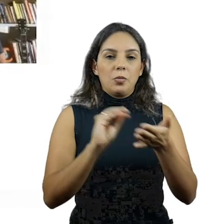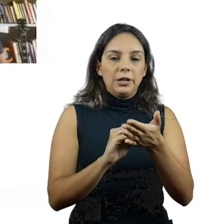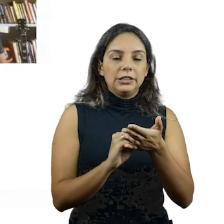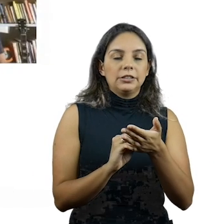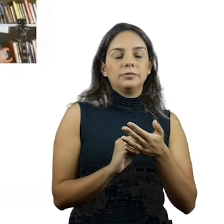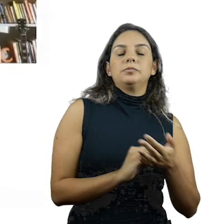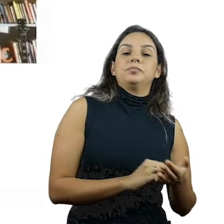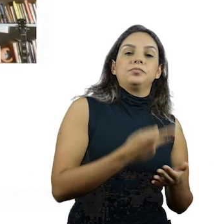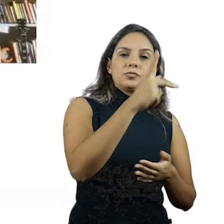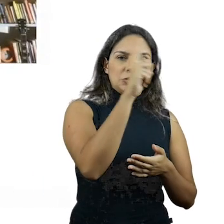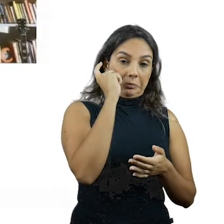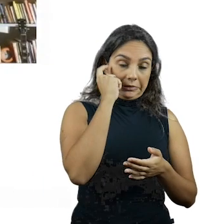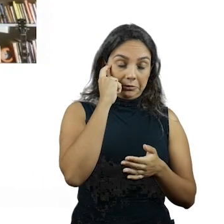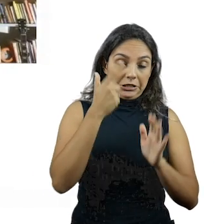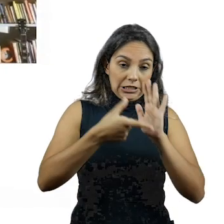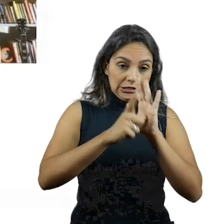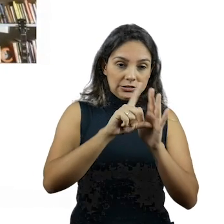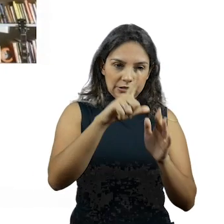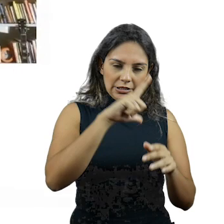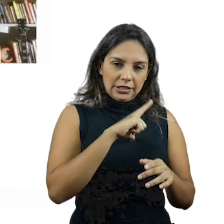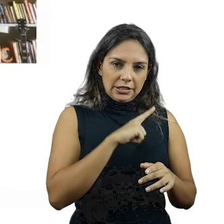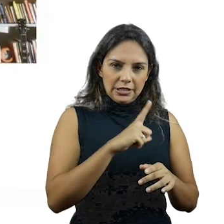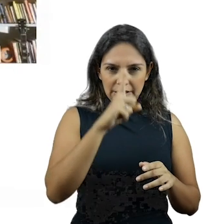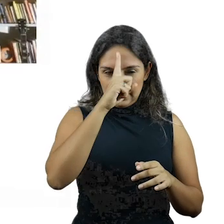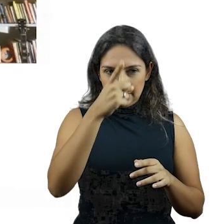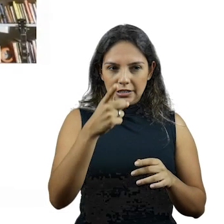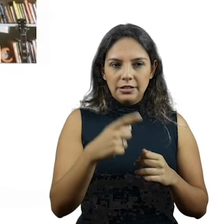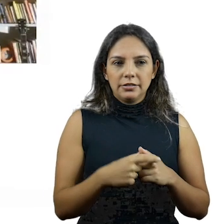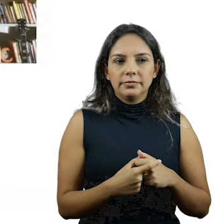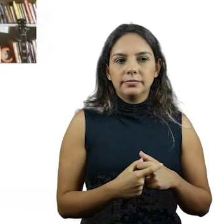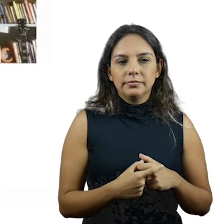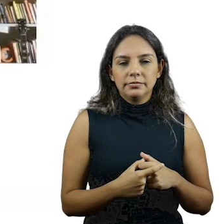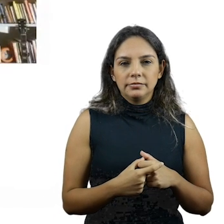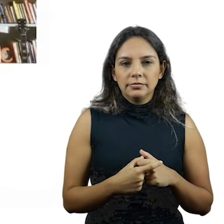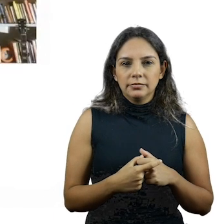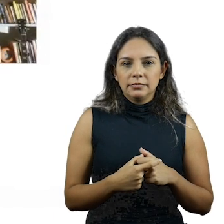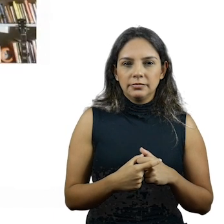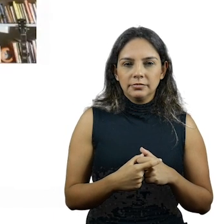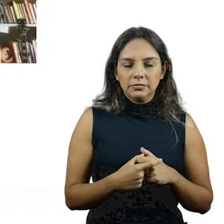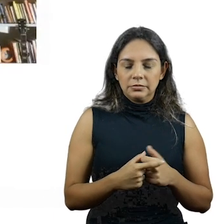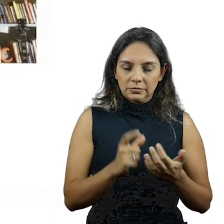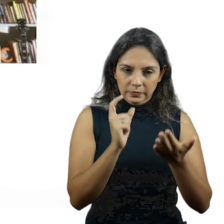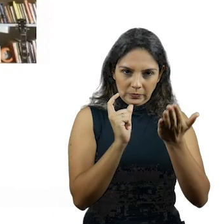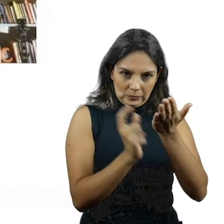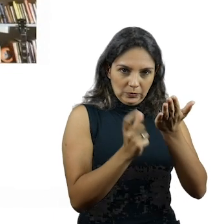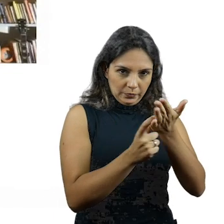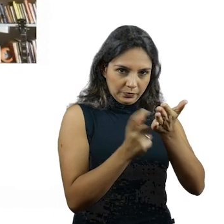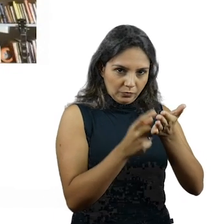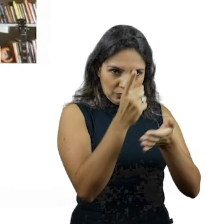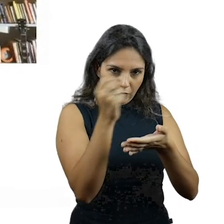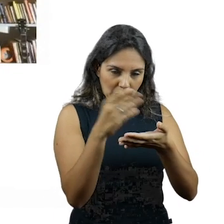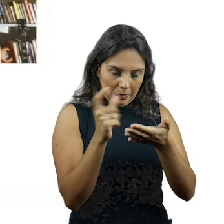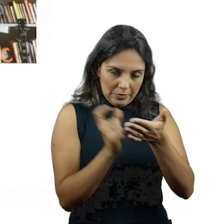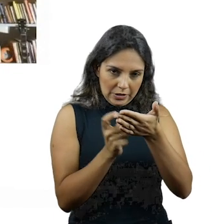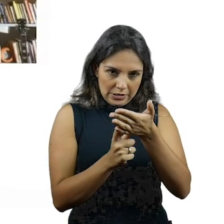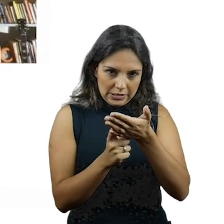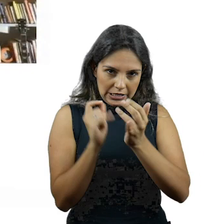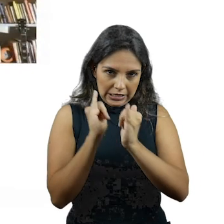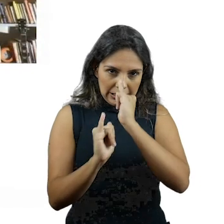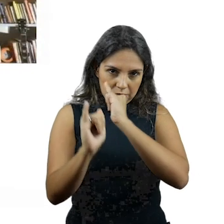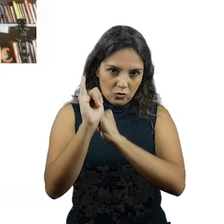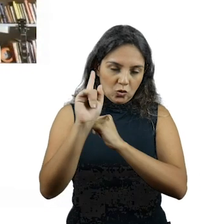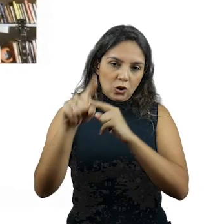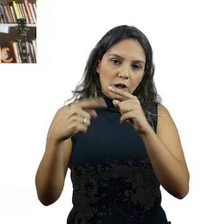seu raciocínio. Você teve a ideia da plataforma, do site virtual antes ou depois